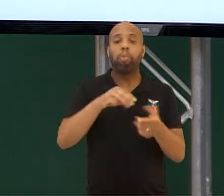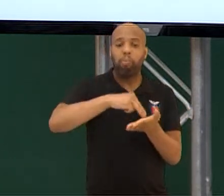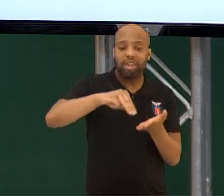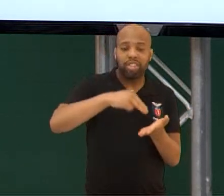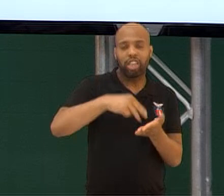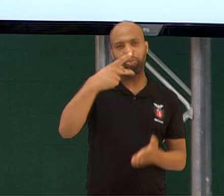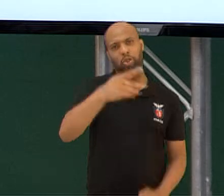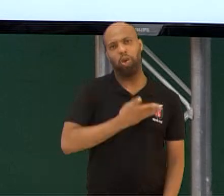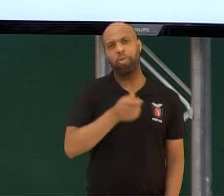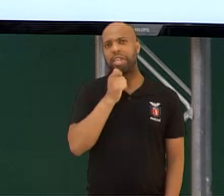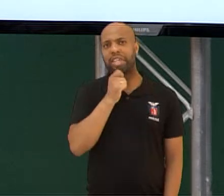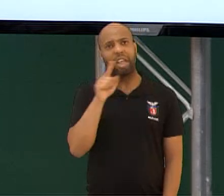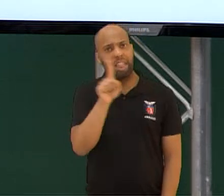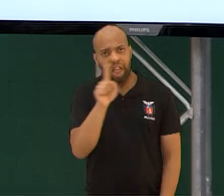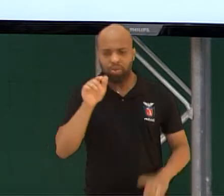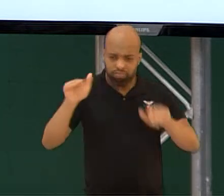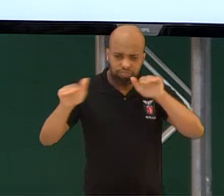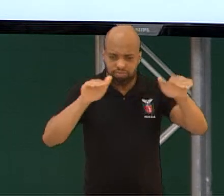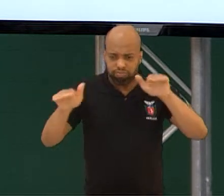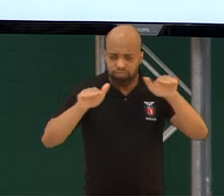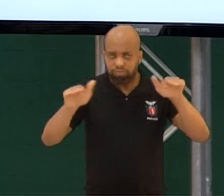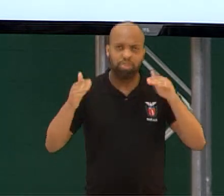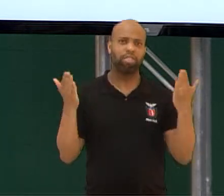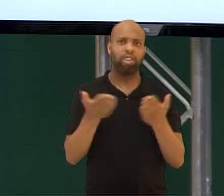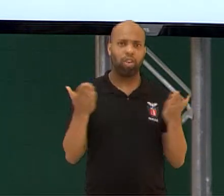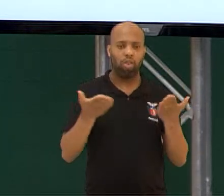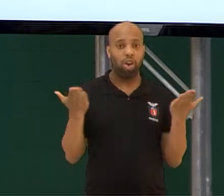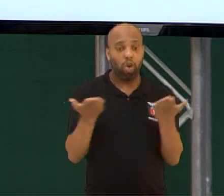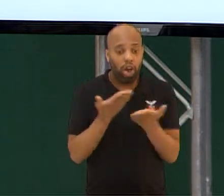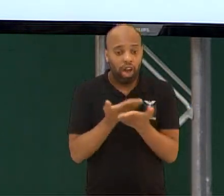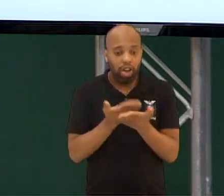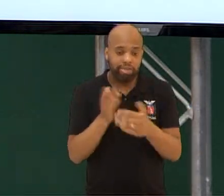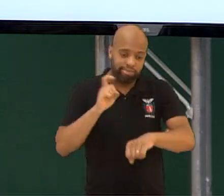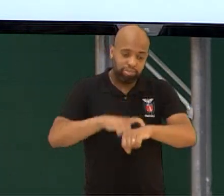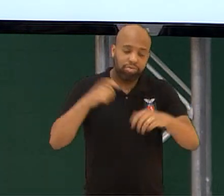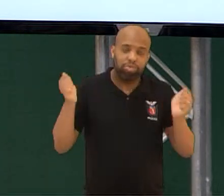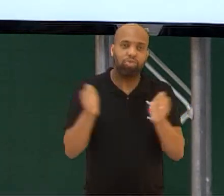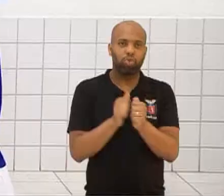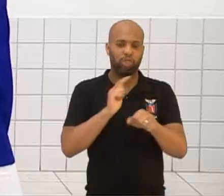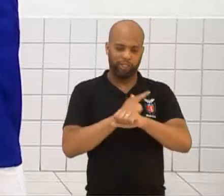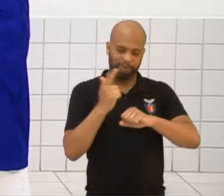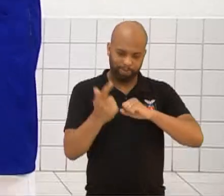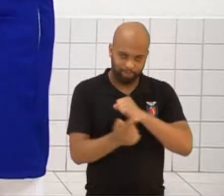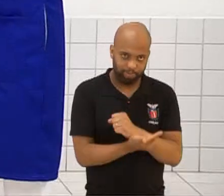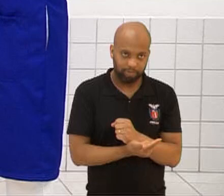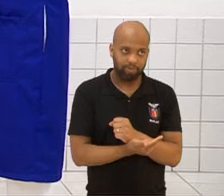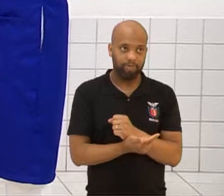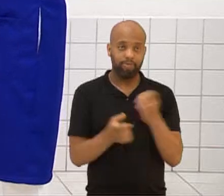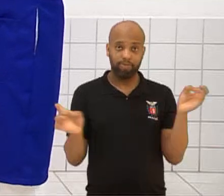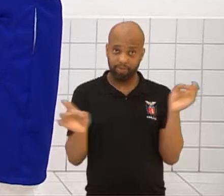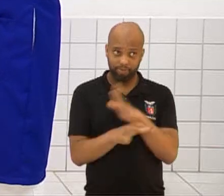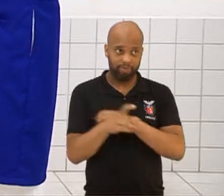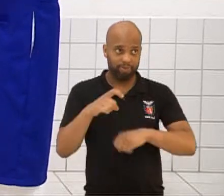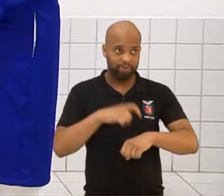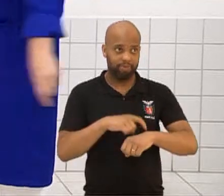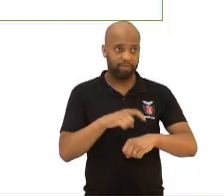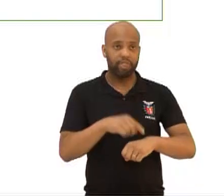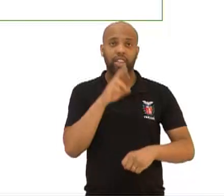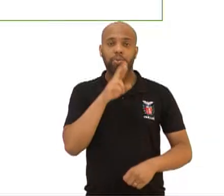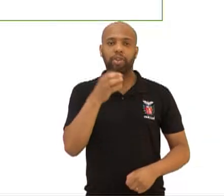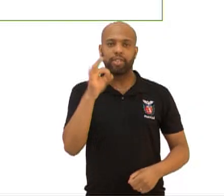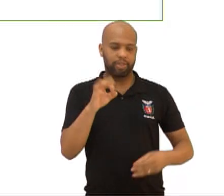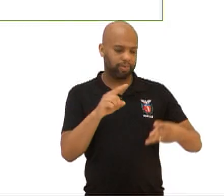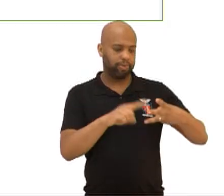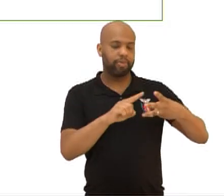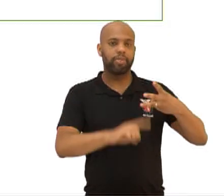entrou na terceira série, né, para essa nossa aula aí, essa aula ao vivo da terceira série de Geografia. Beleza, o tempo acabou, vamos ver efetivamente, a resposta é da